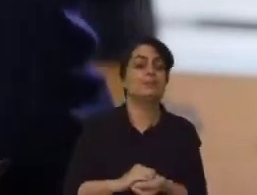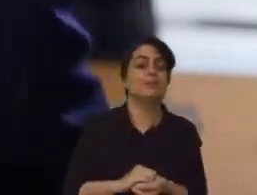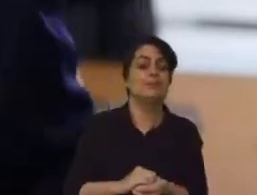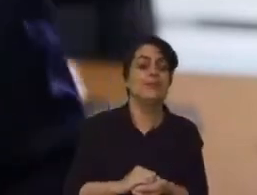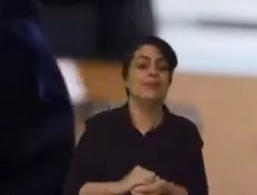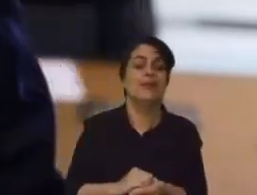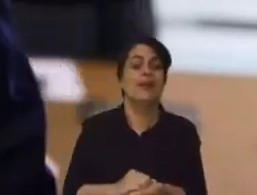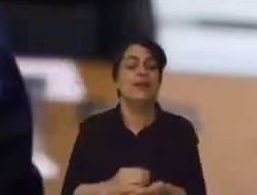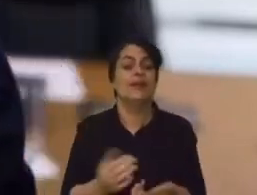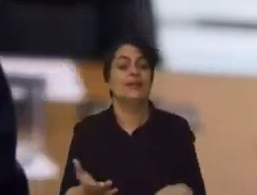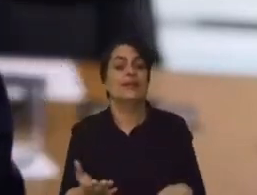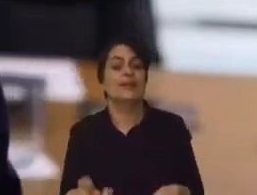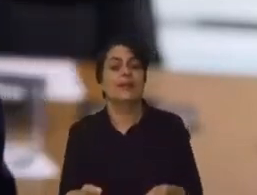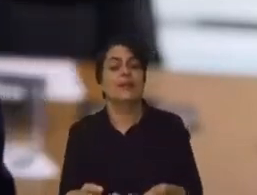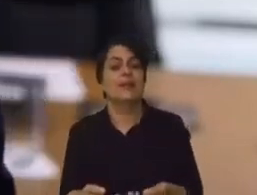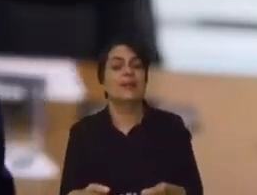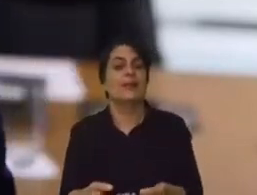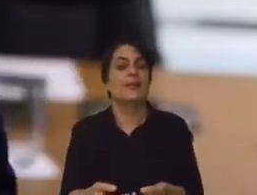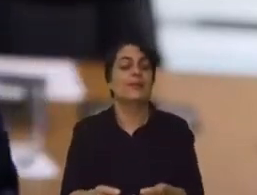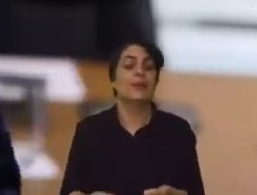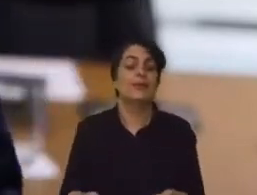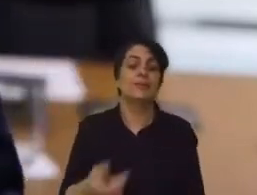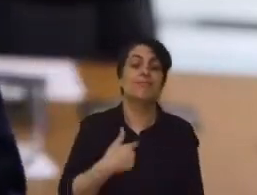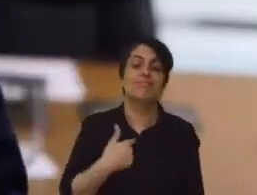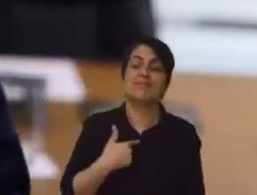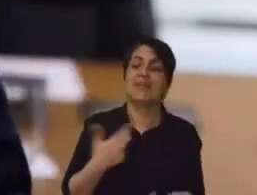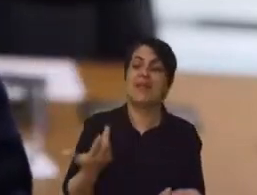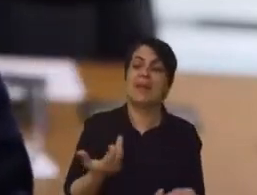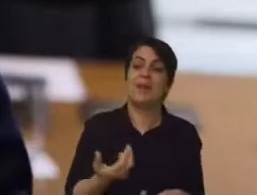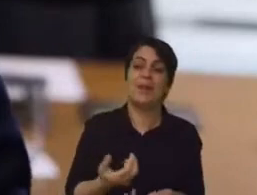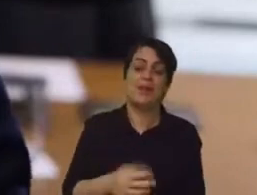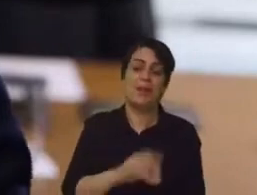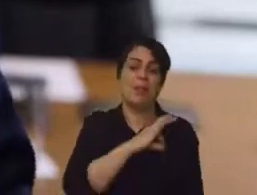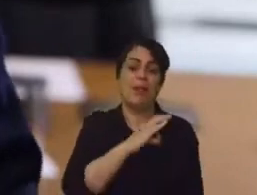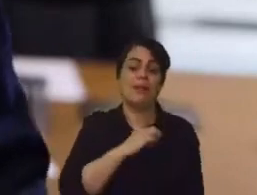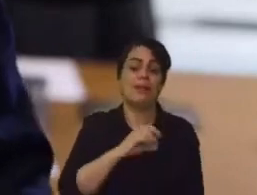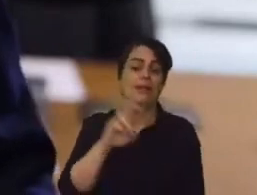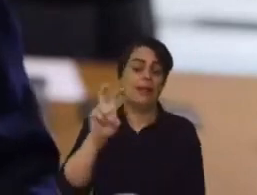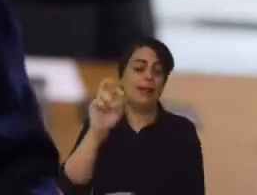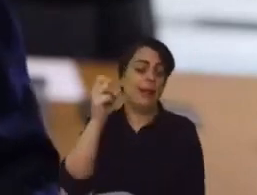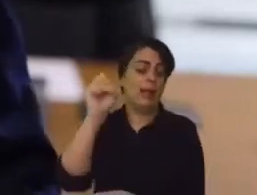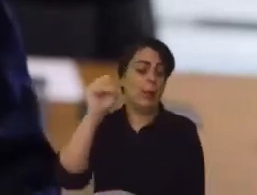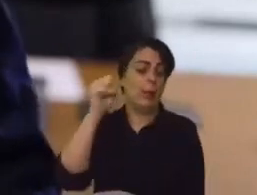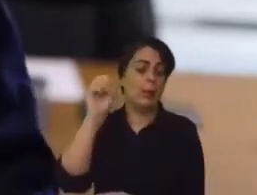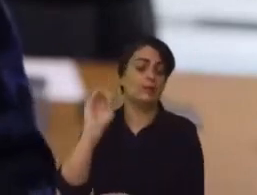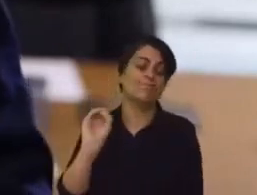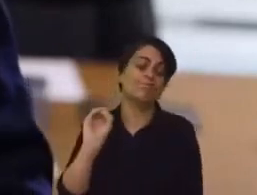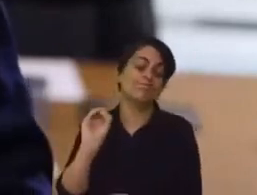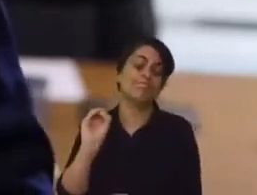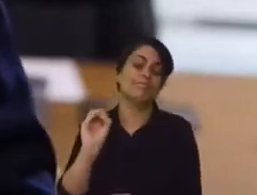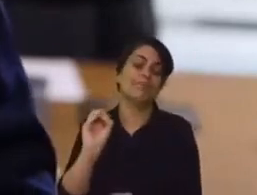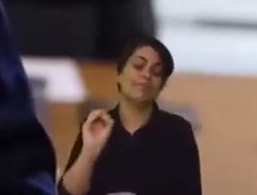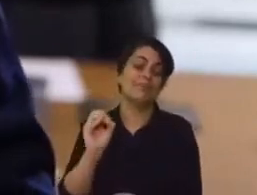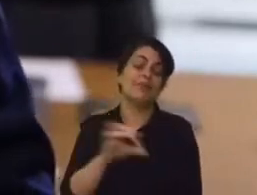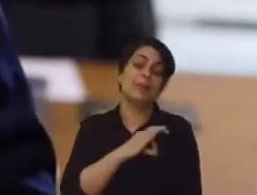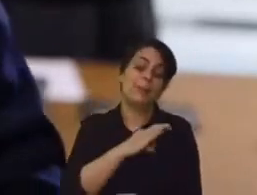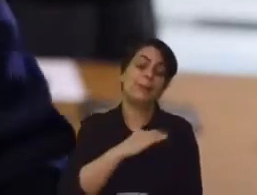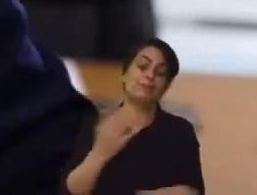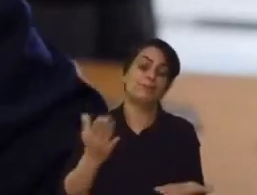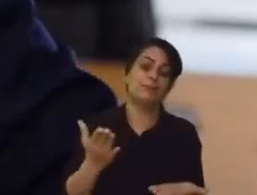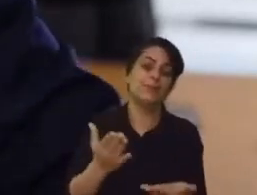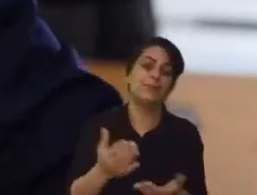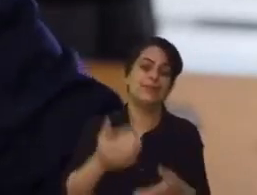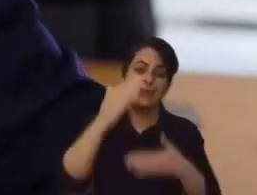levou a ficar 580 dias na Polícia Federal. Quero agradecer a cada homem, a cada mulher, a